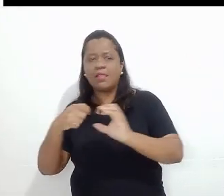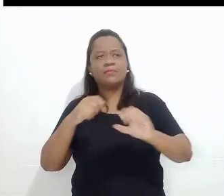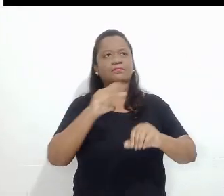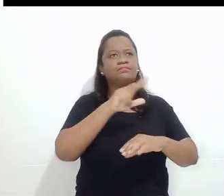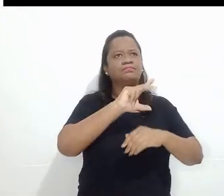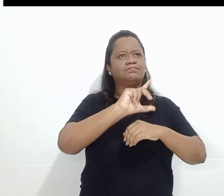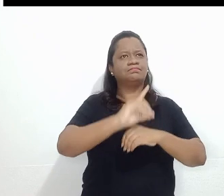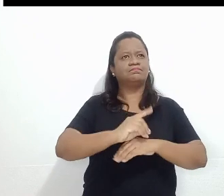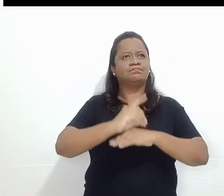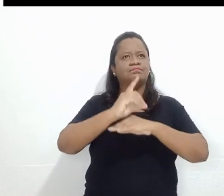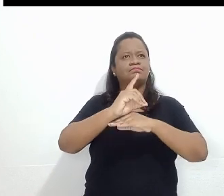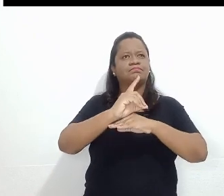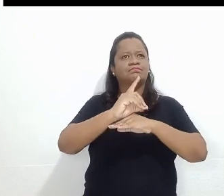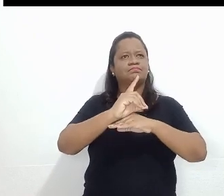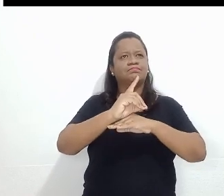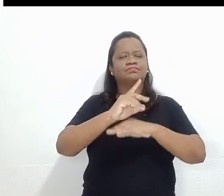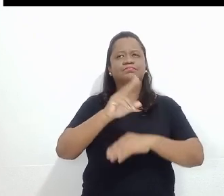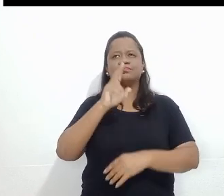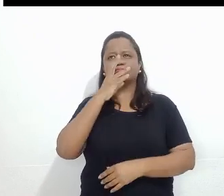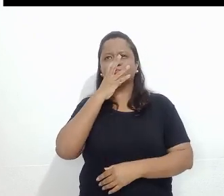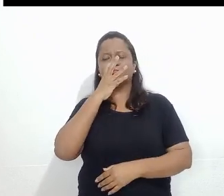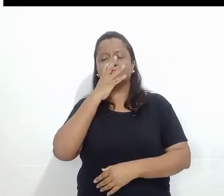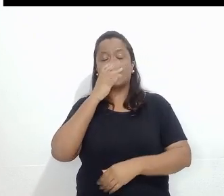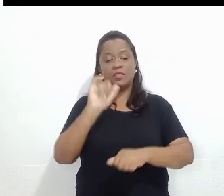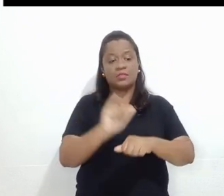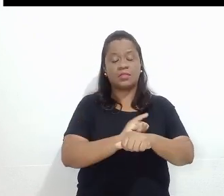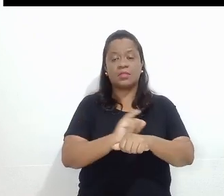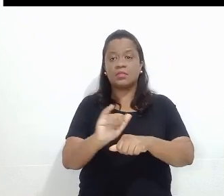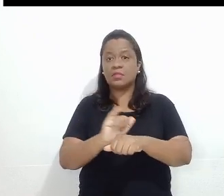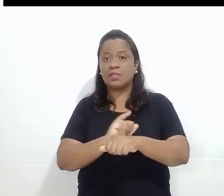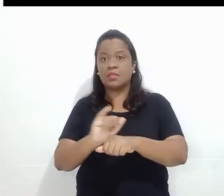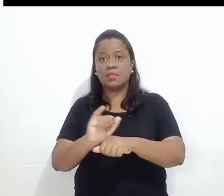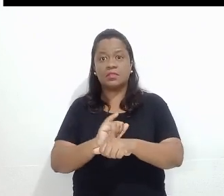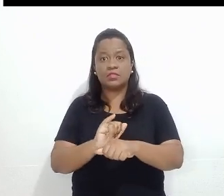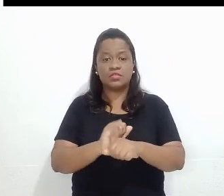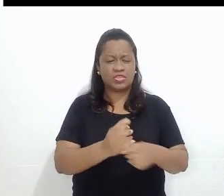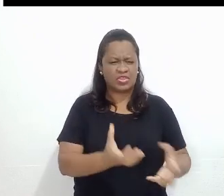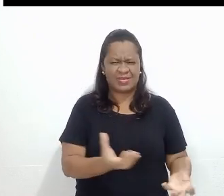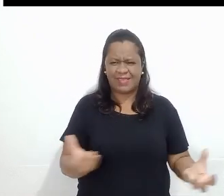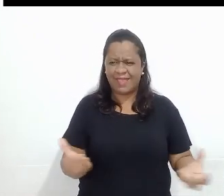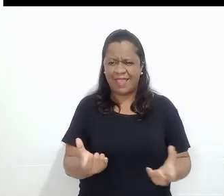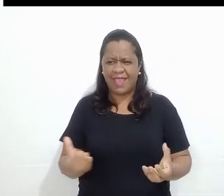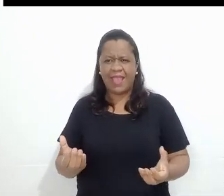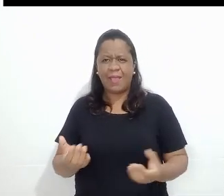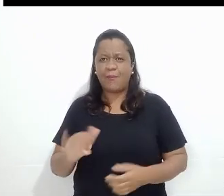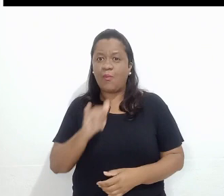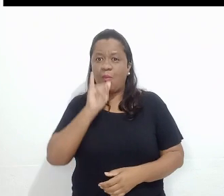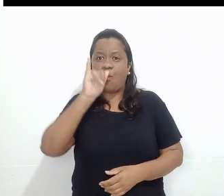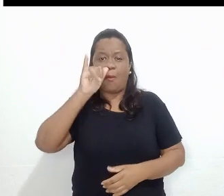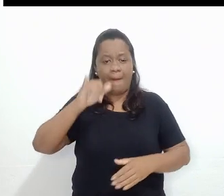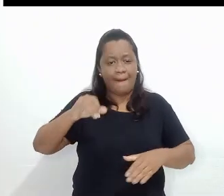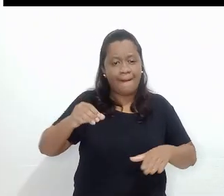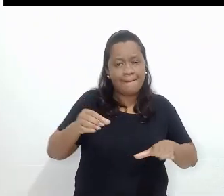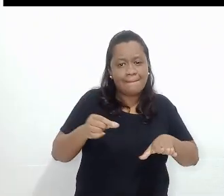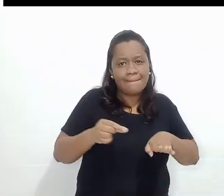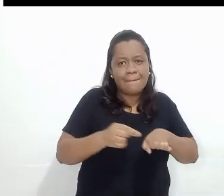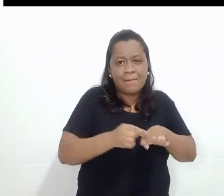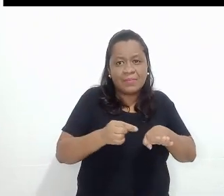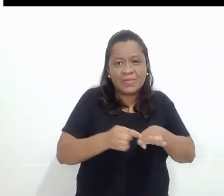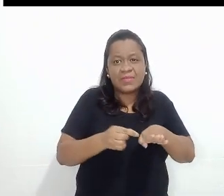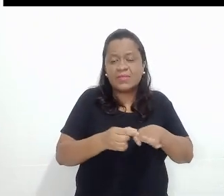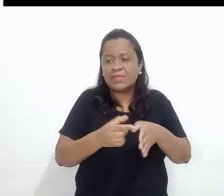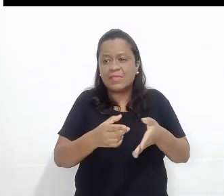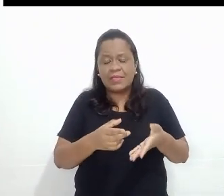favoreçam tudo isso e que você ali tem uma série de cabos e baterias e coisas também que não podem atrapalhar o restante